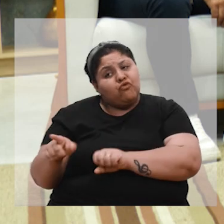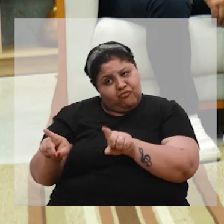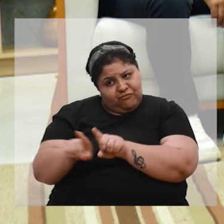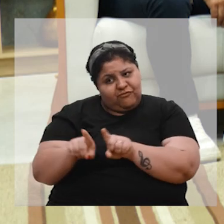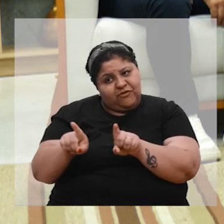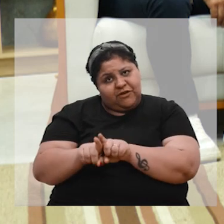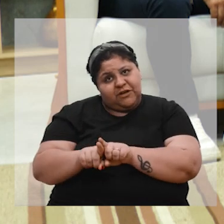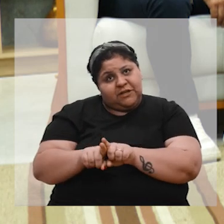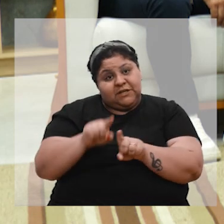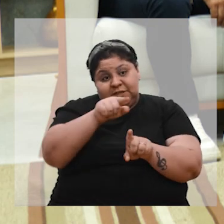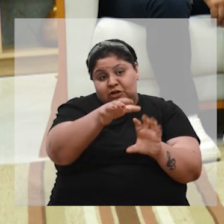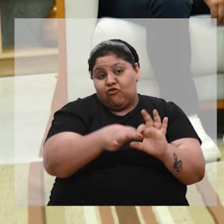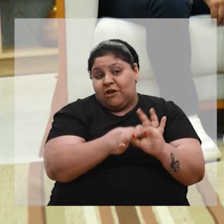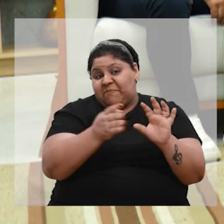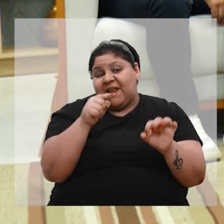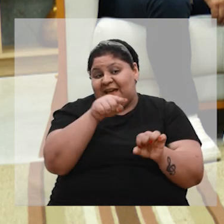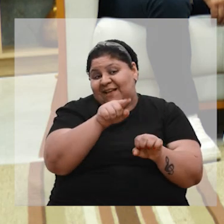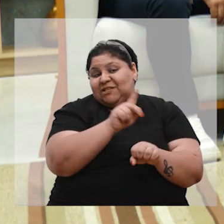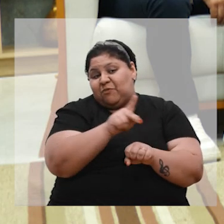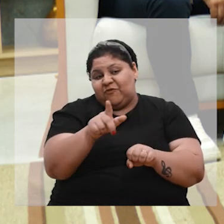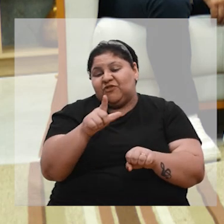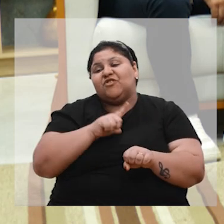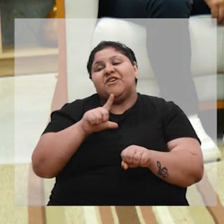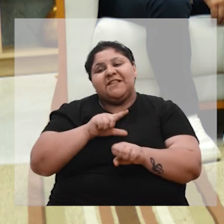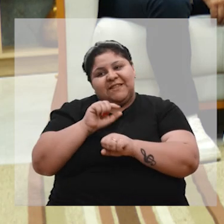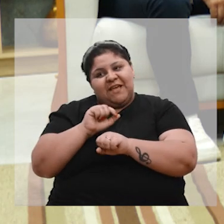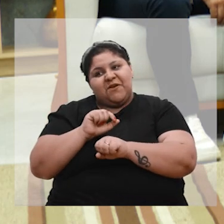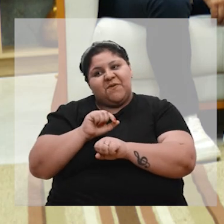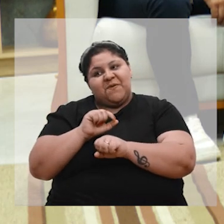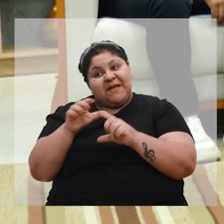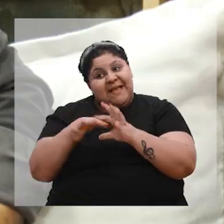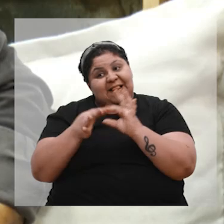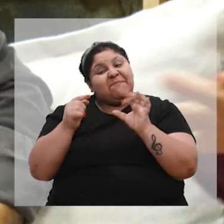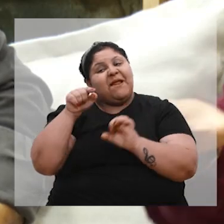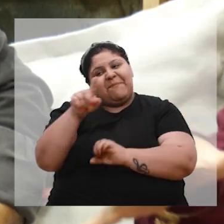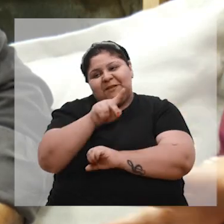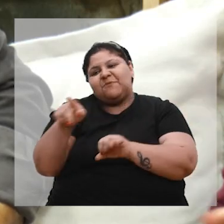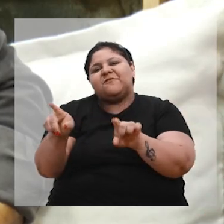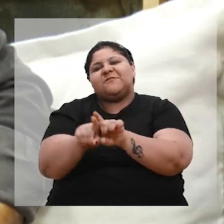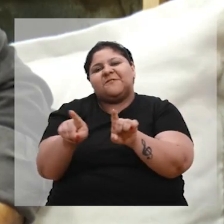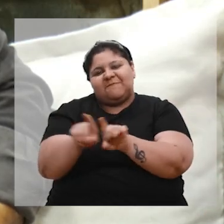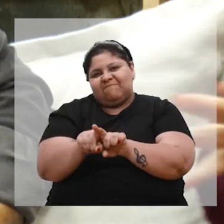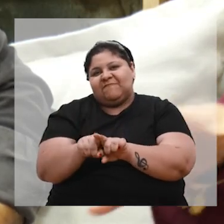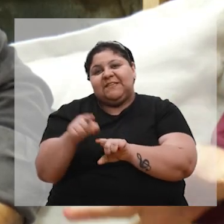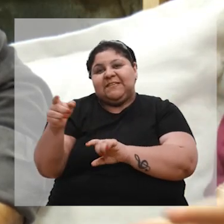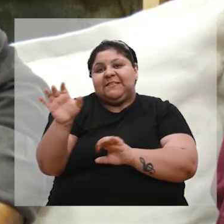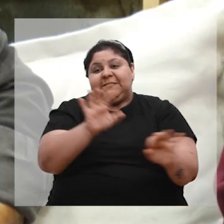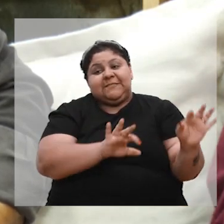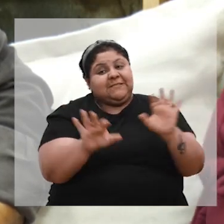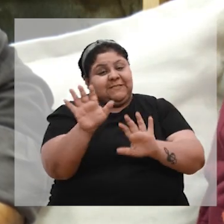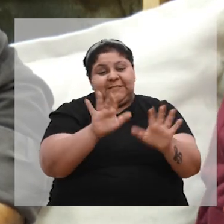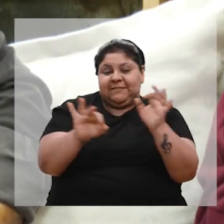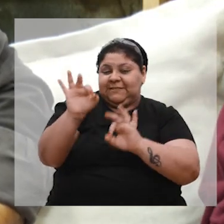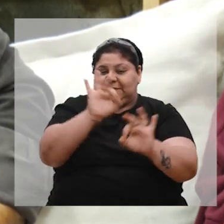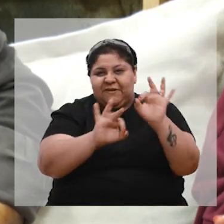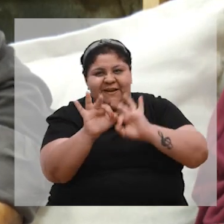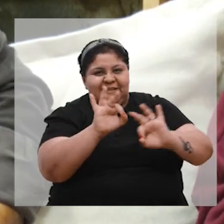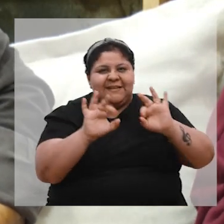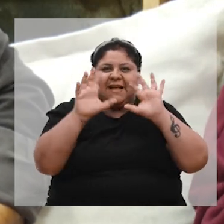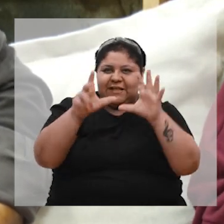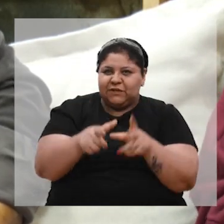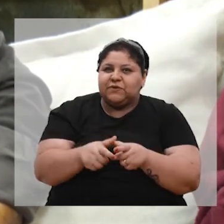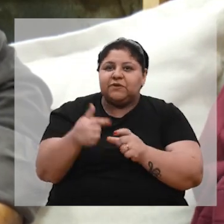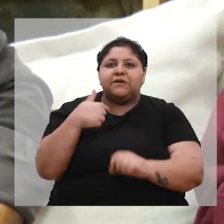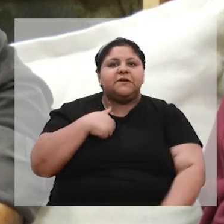eu abrir um espaço para esse professor, eu vou ter que abrir para o outro também. E é ali que tu tem que gerenciar e